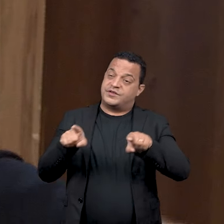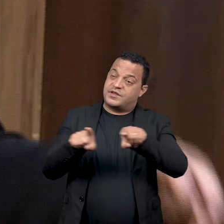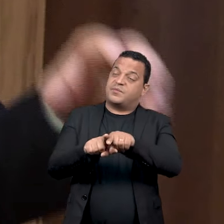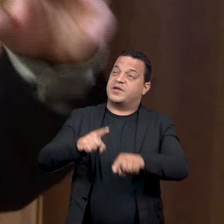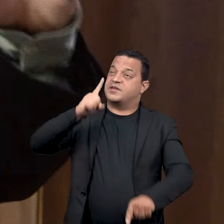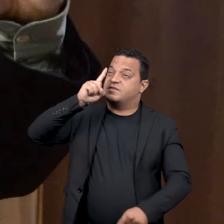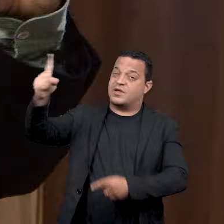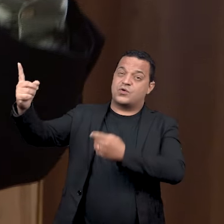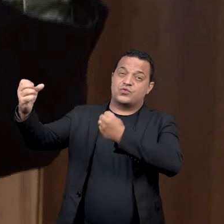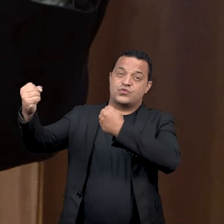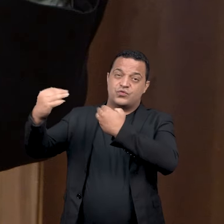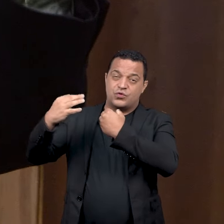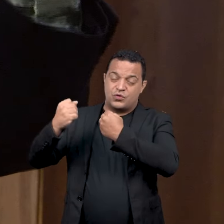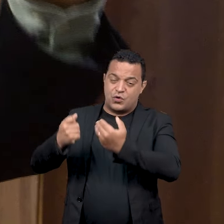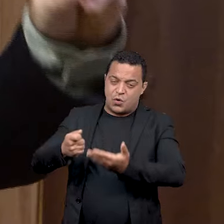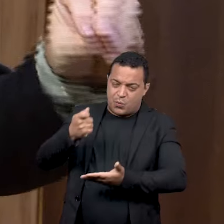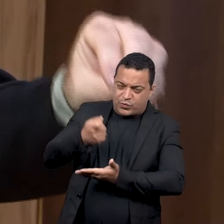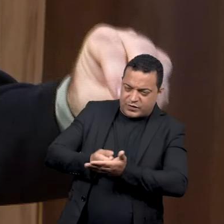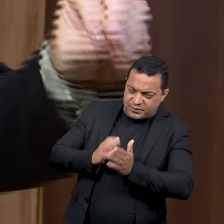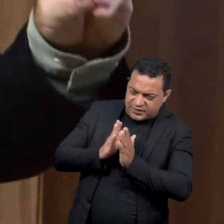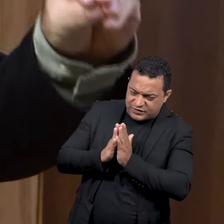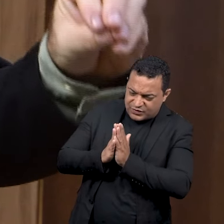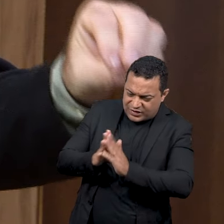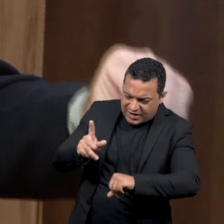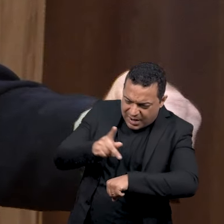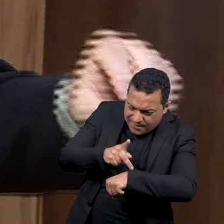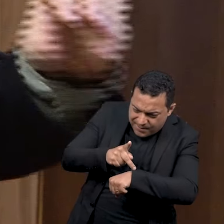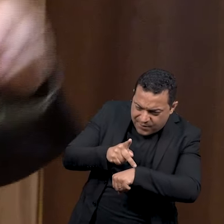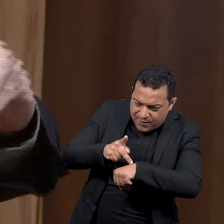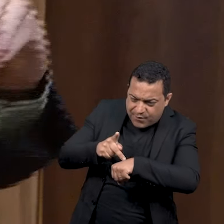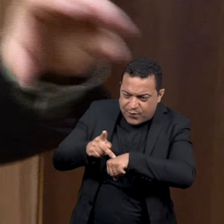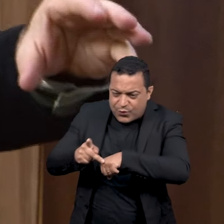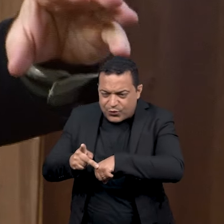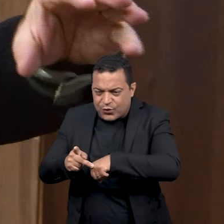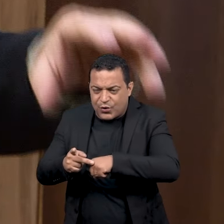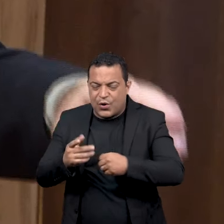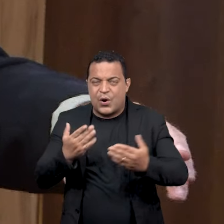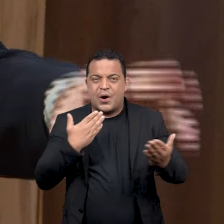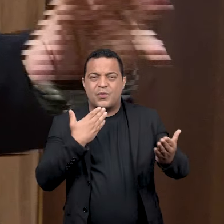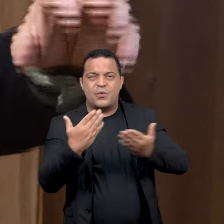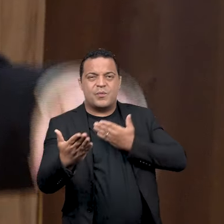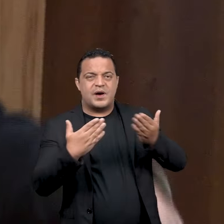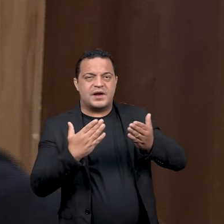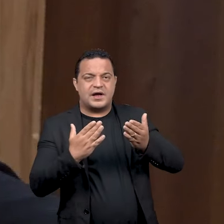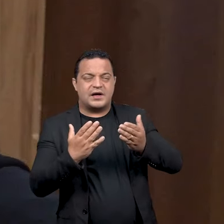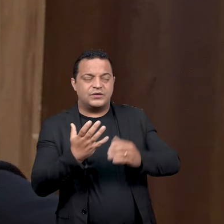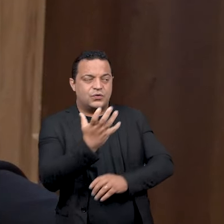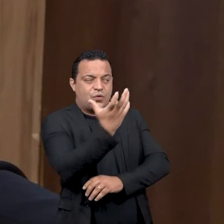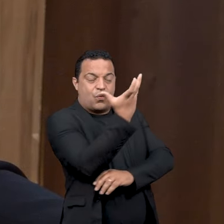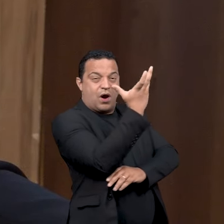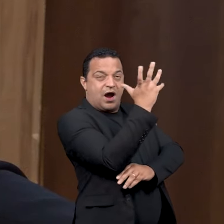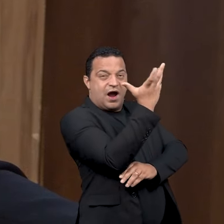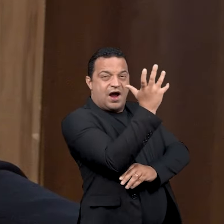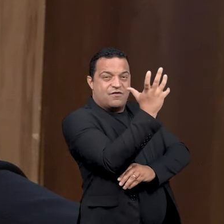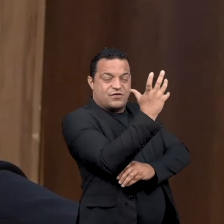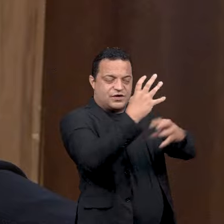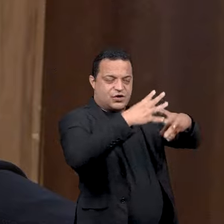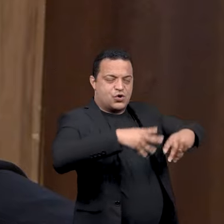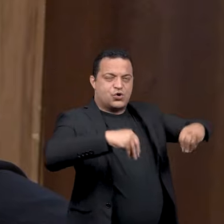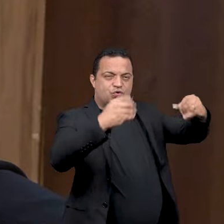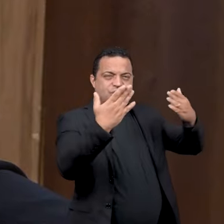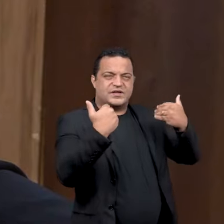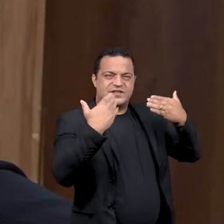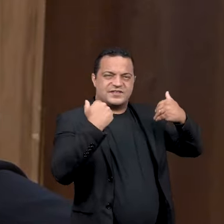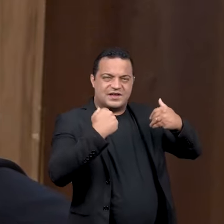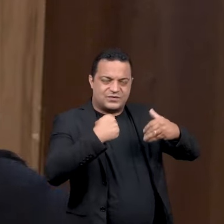ensinou a buscar aquilo que é de mais puro, na profundidade, como a tamareira busca água, né? Pastor Abel, lá